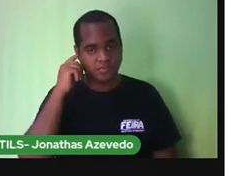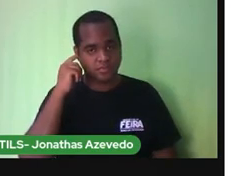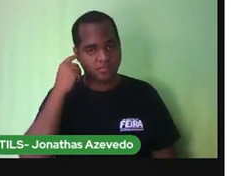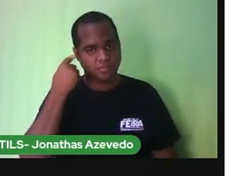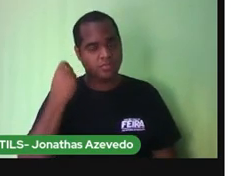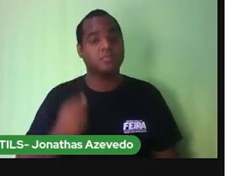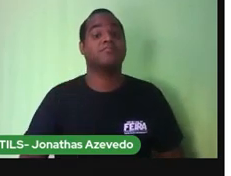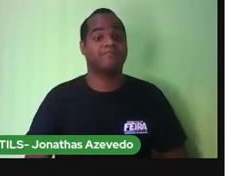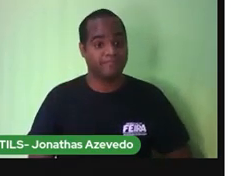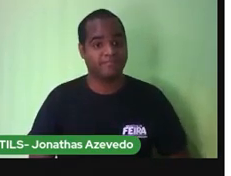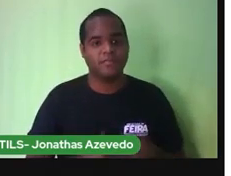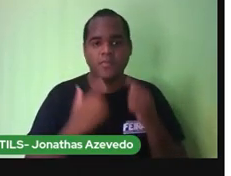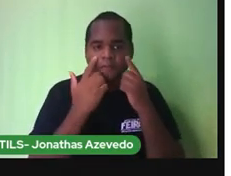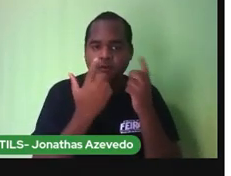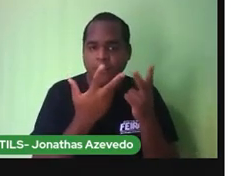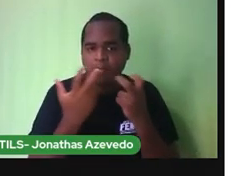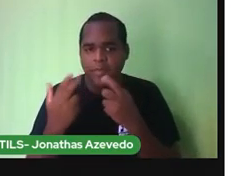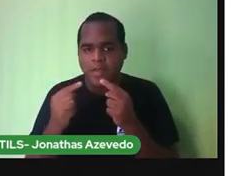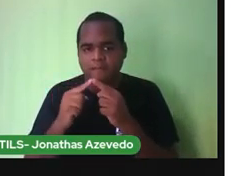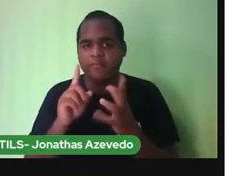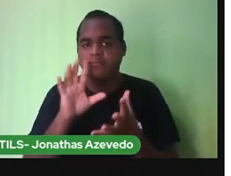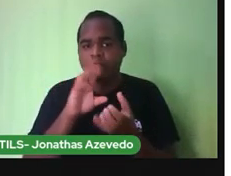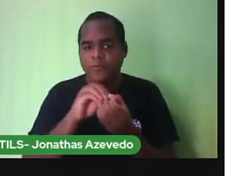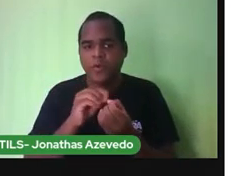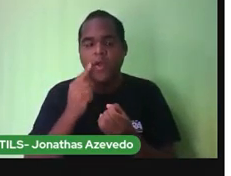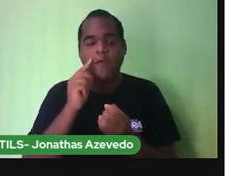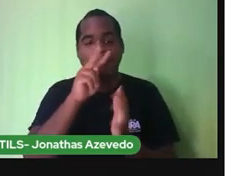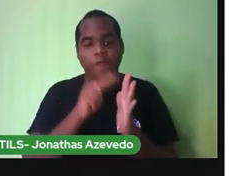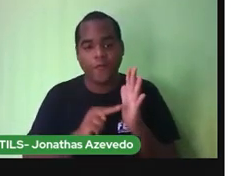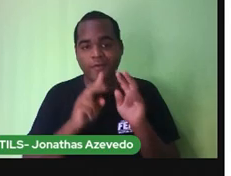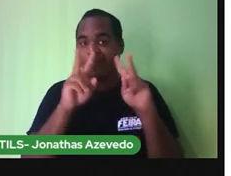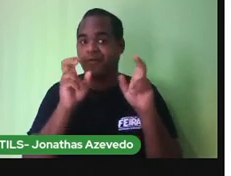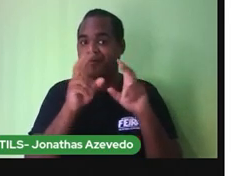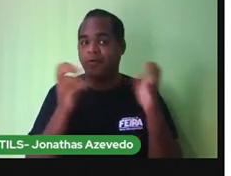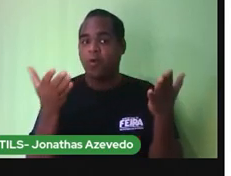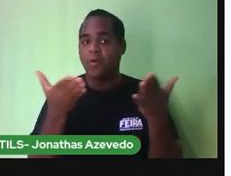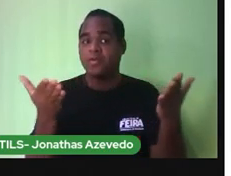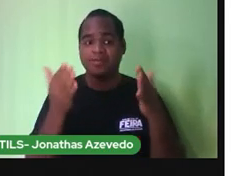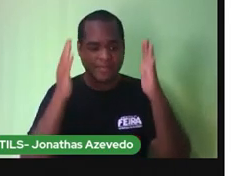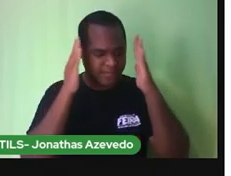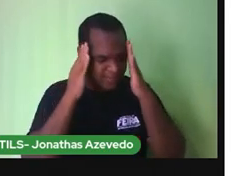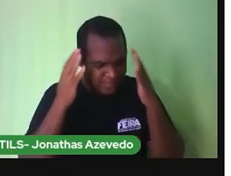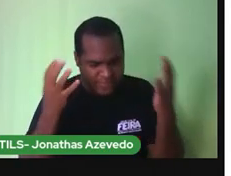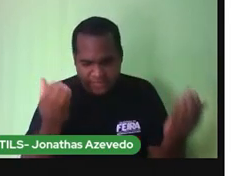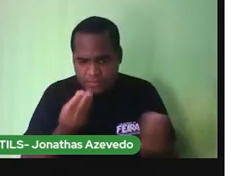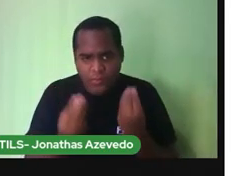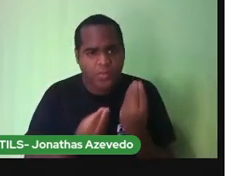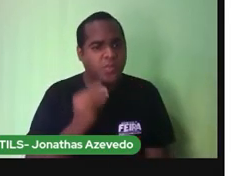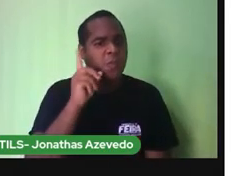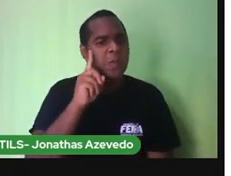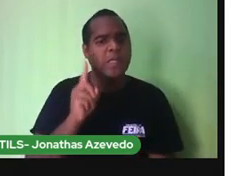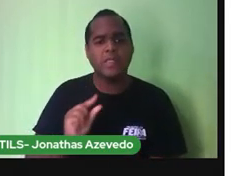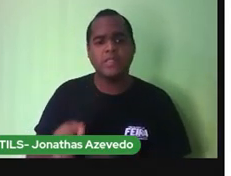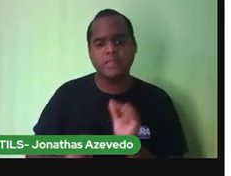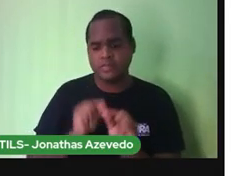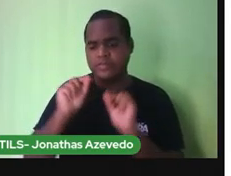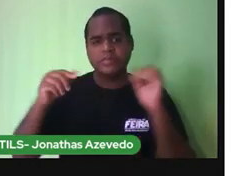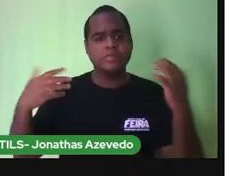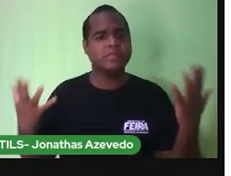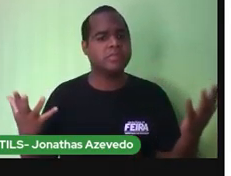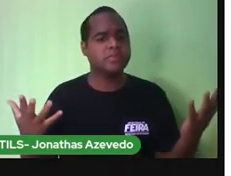viu quando você olhou título da aula da hoje fez Ai meu Deus eu nem tenho que é